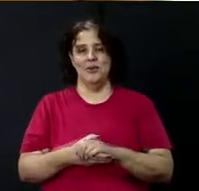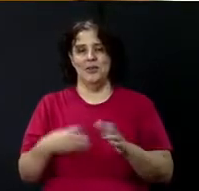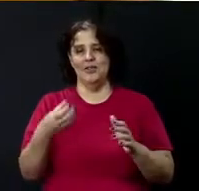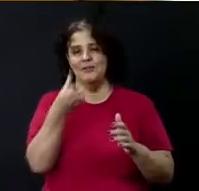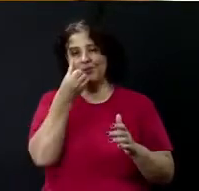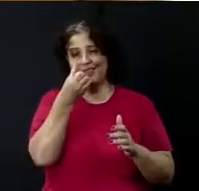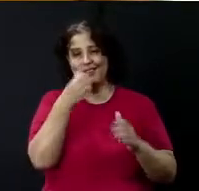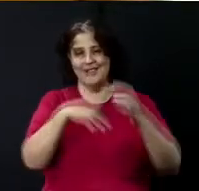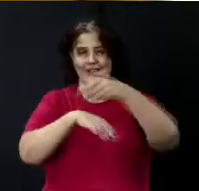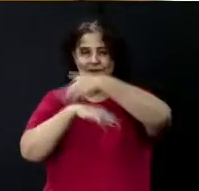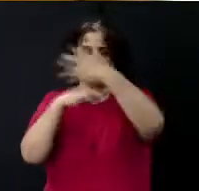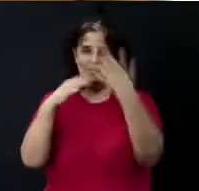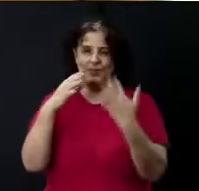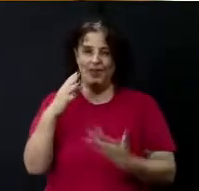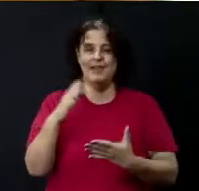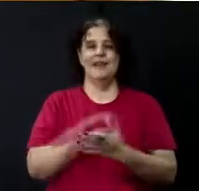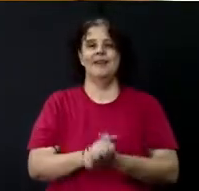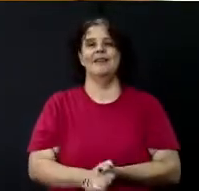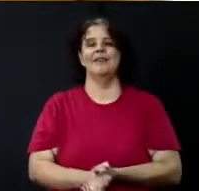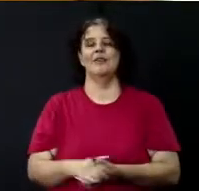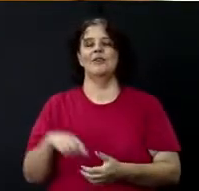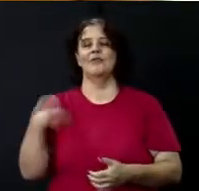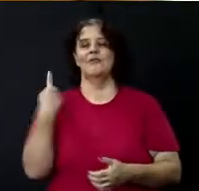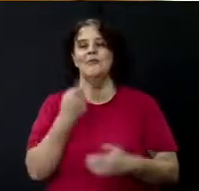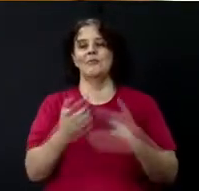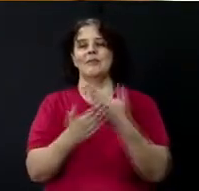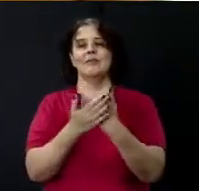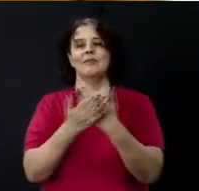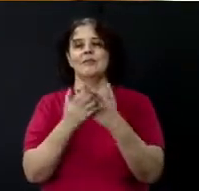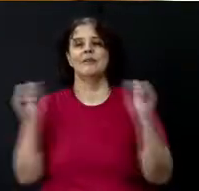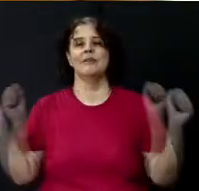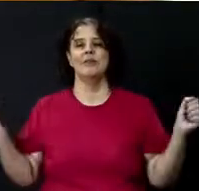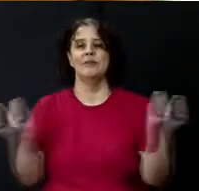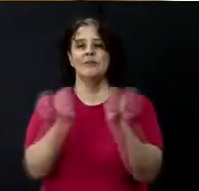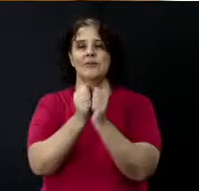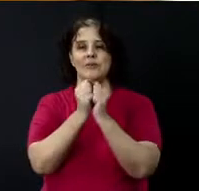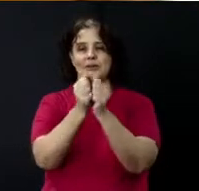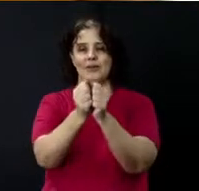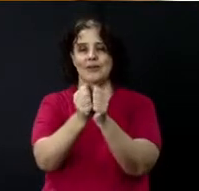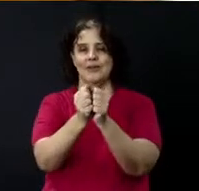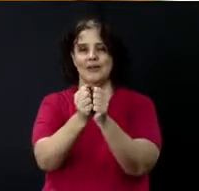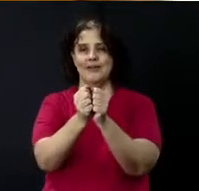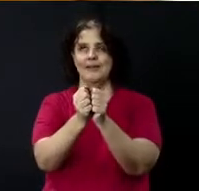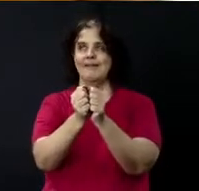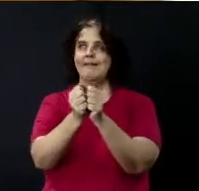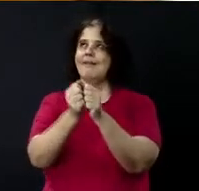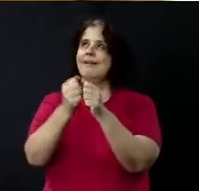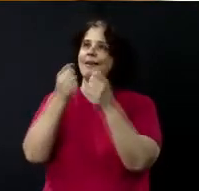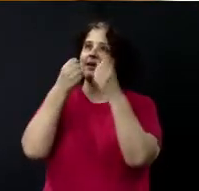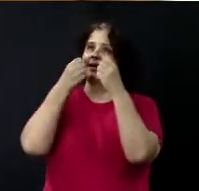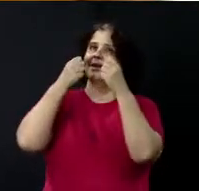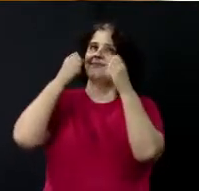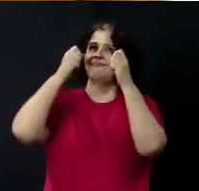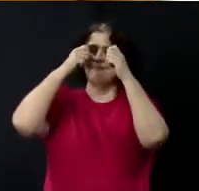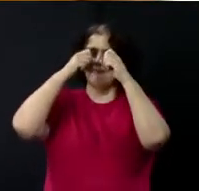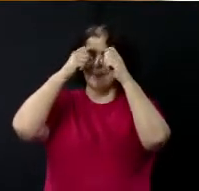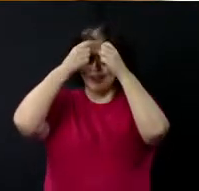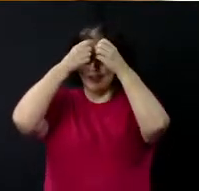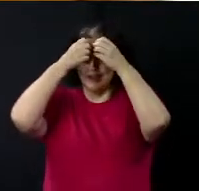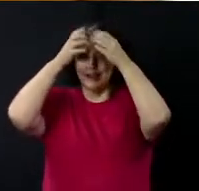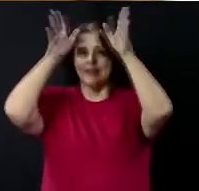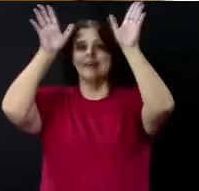então, nós vamos estudar juntos a clareza que a salvação traz. Existe